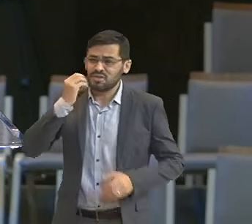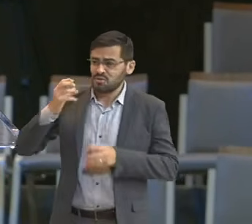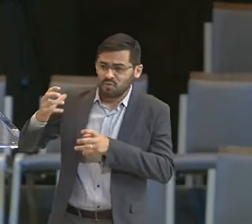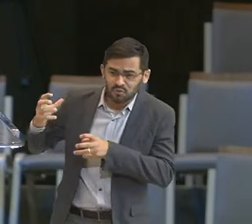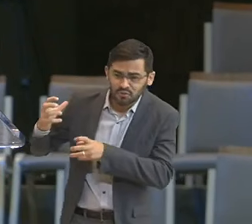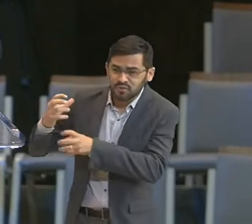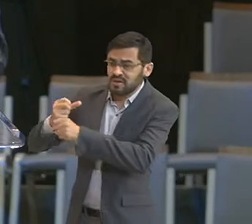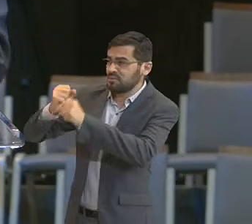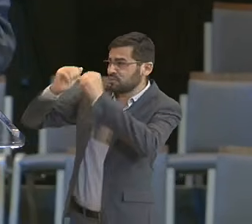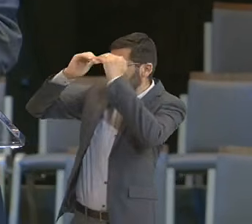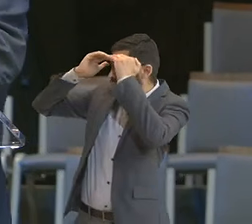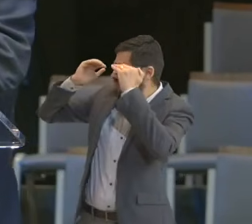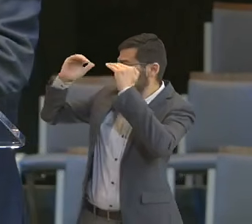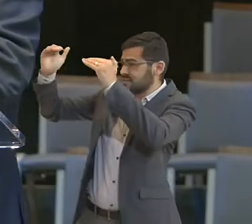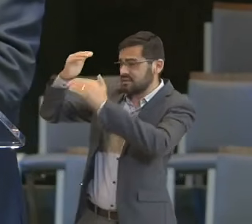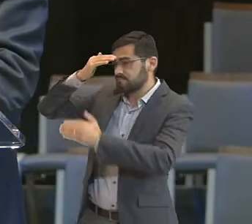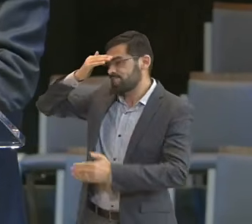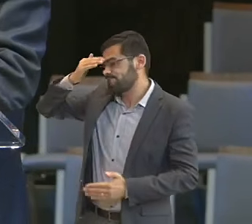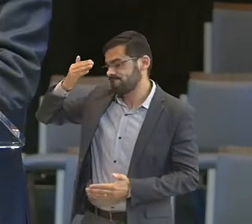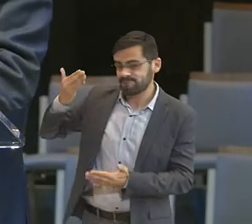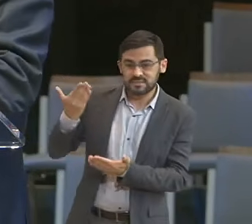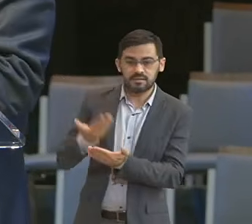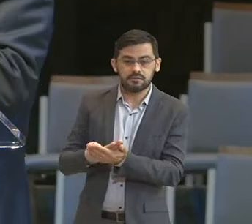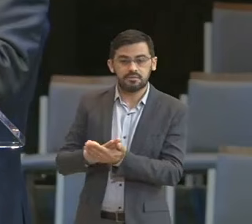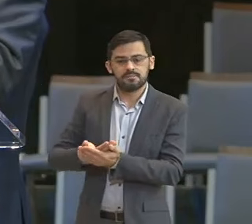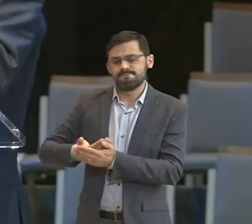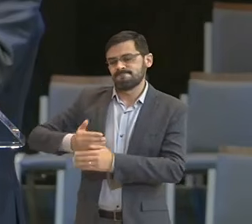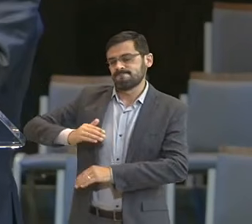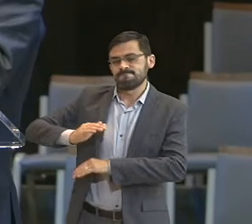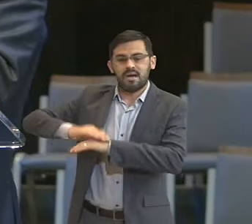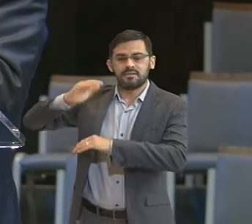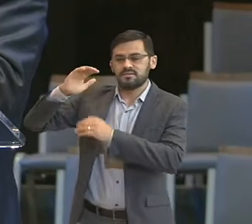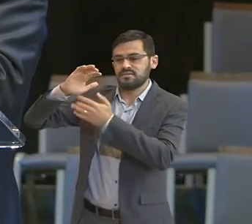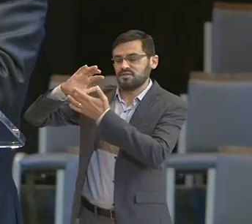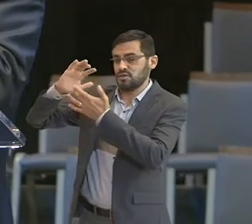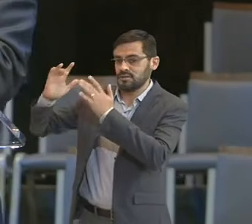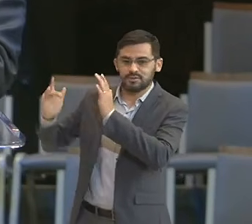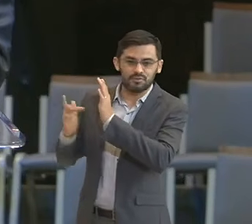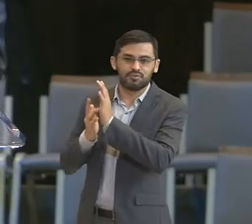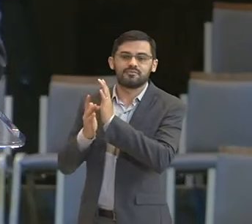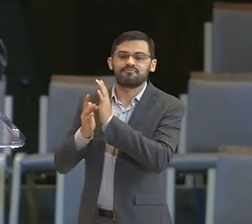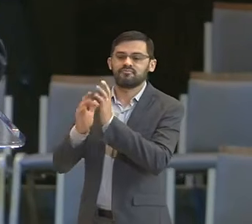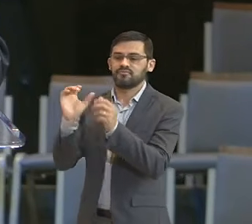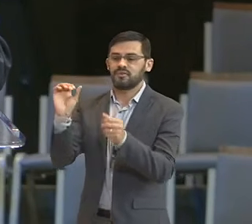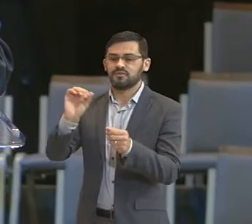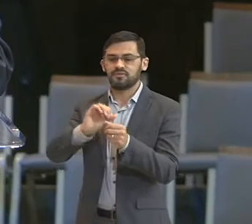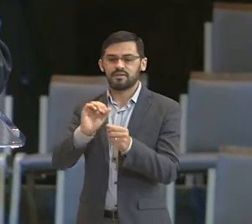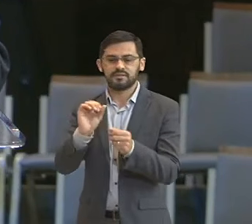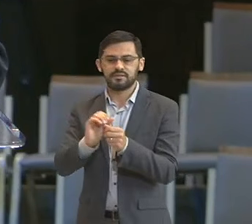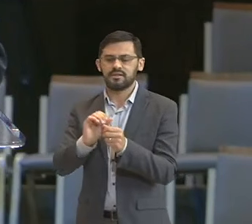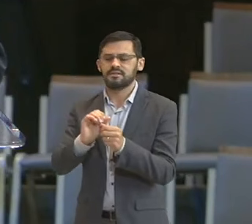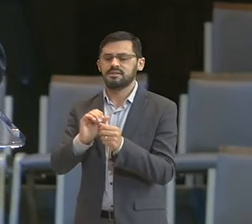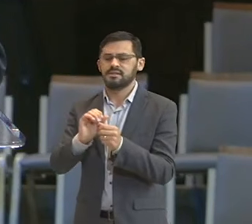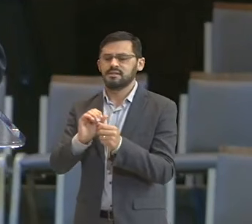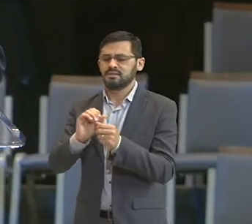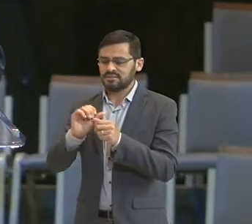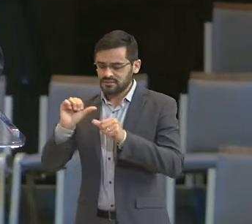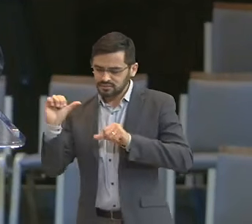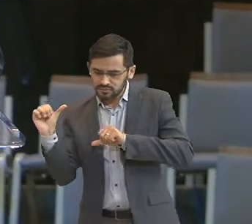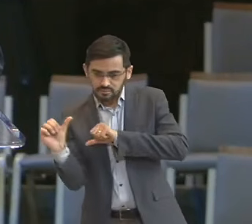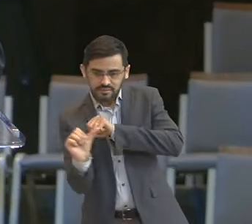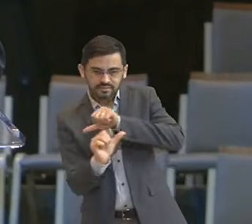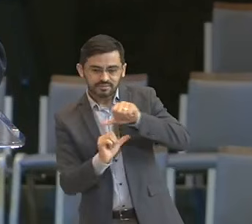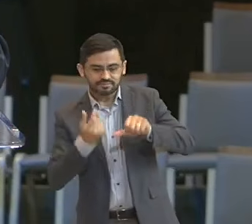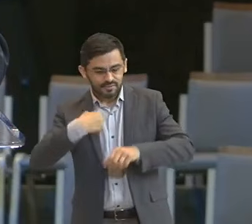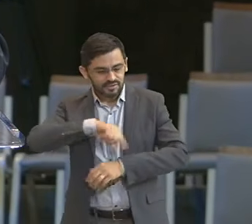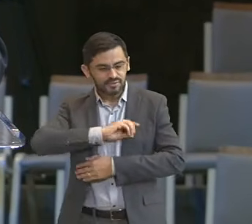confiamos, obedecemos, cremos, mais Jesus, Ele mesmo fará rios de água